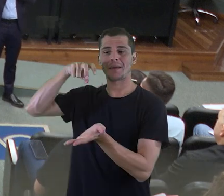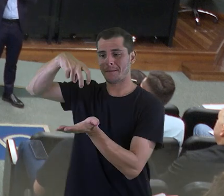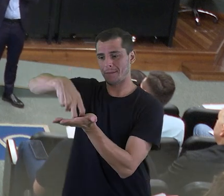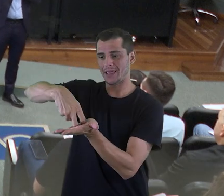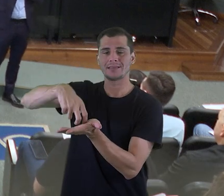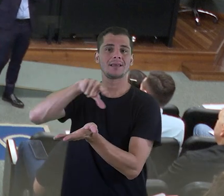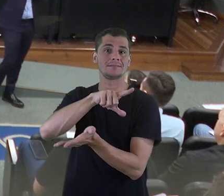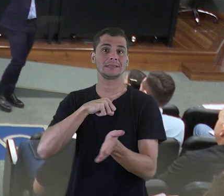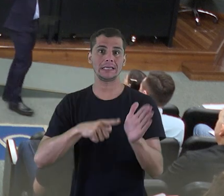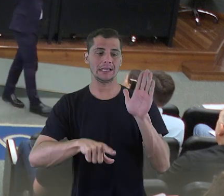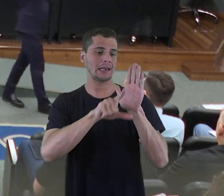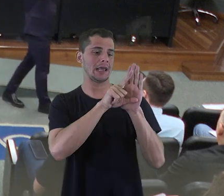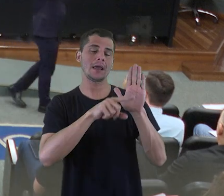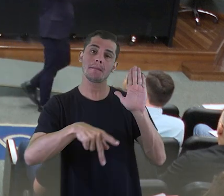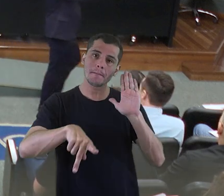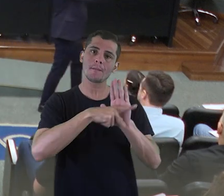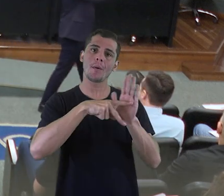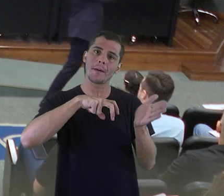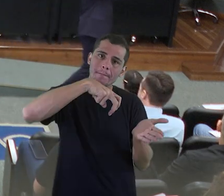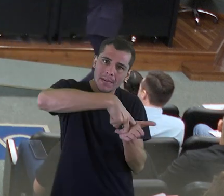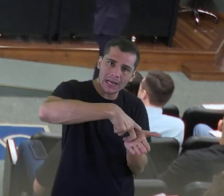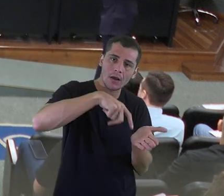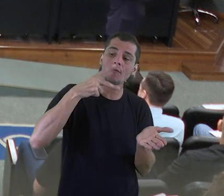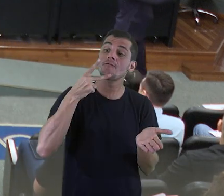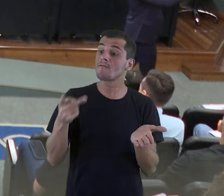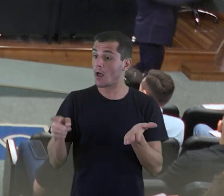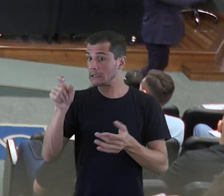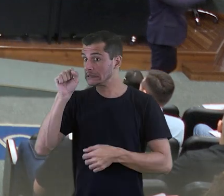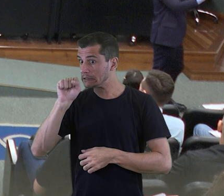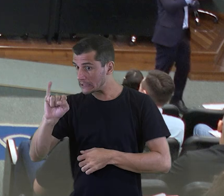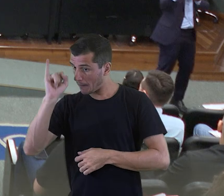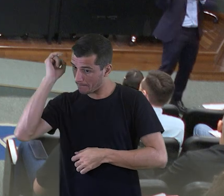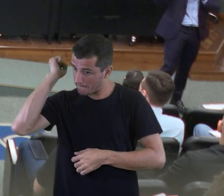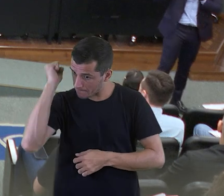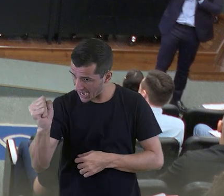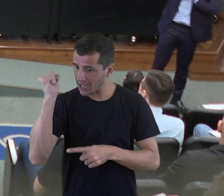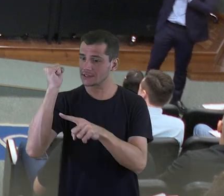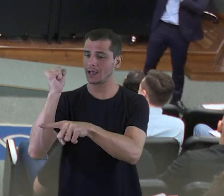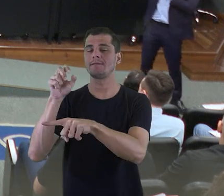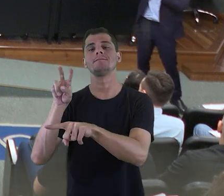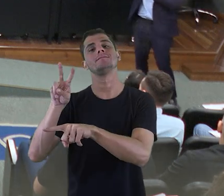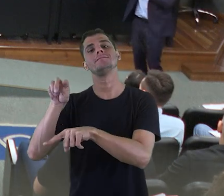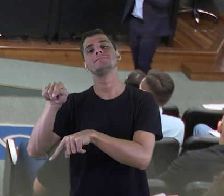aqui que eu não lembro de quanto a quanto. Mas é reclusão de tanto a tantos anos.